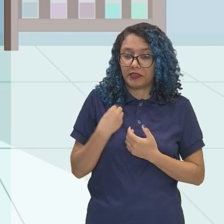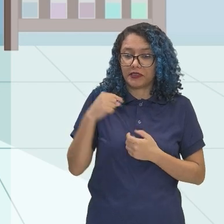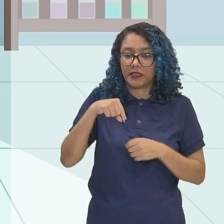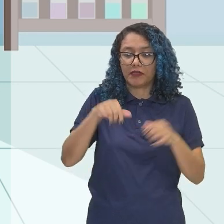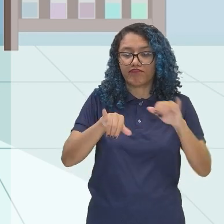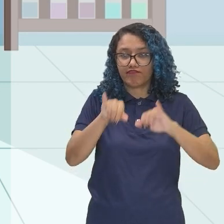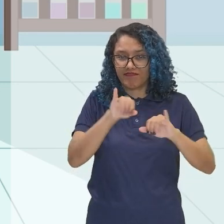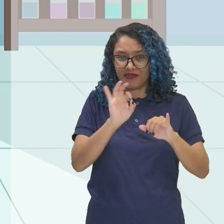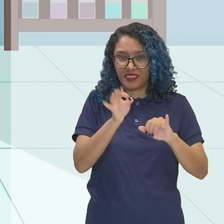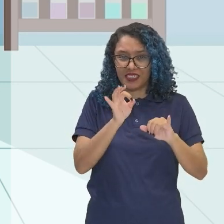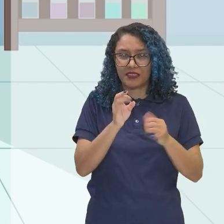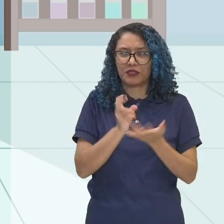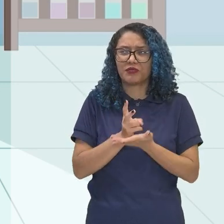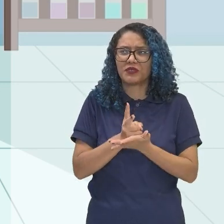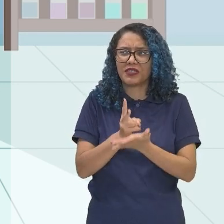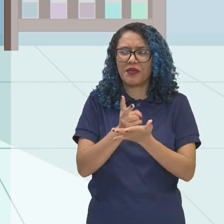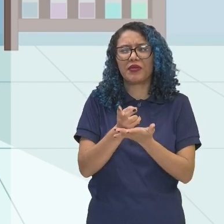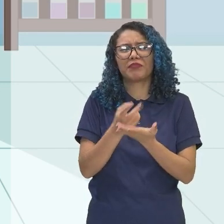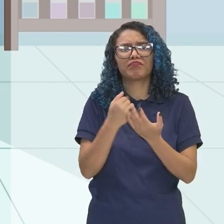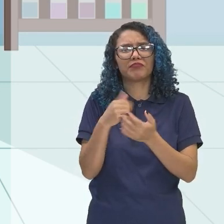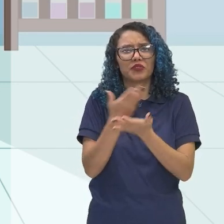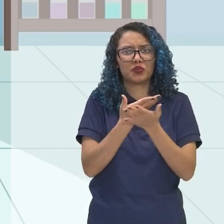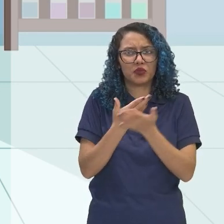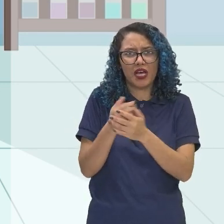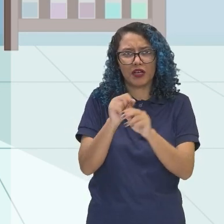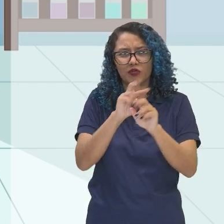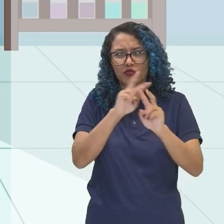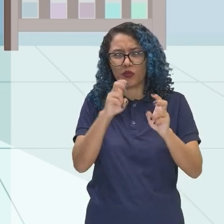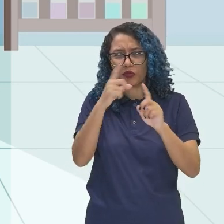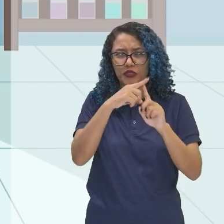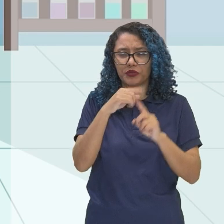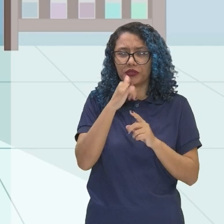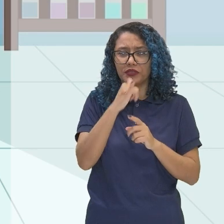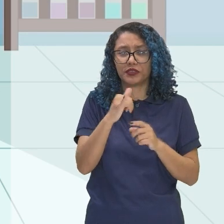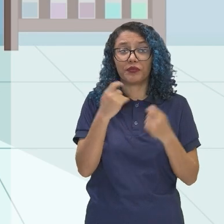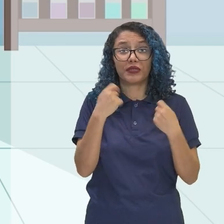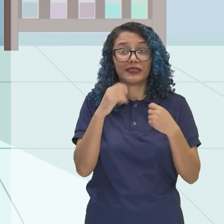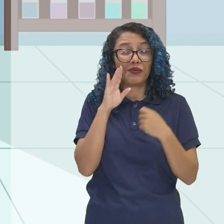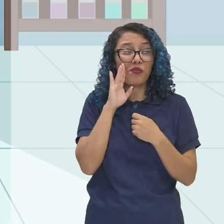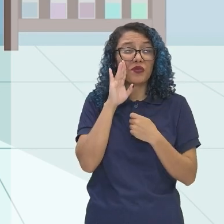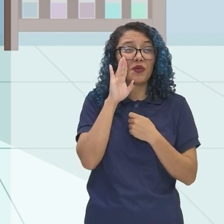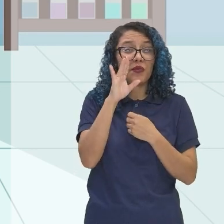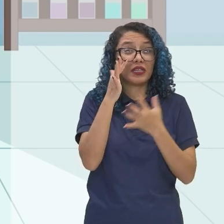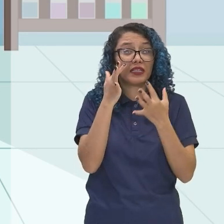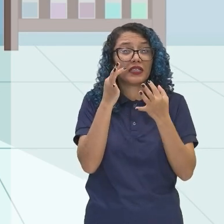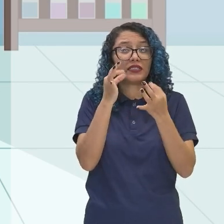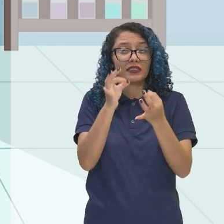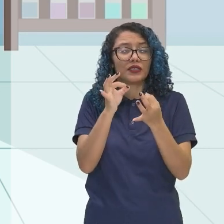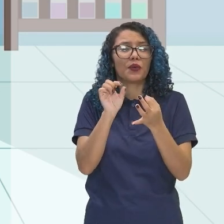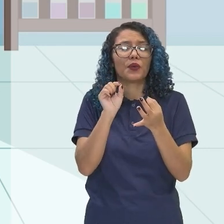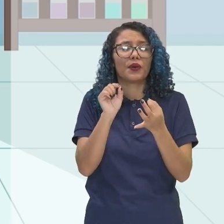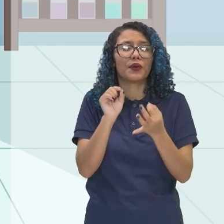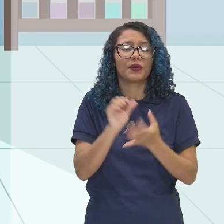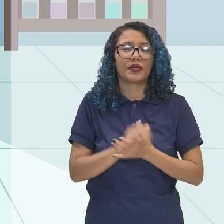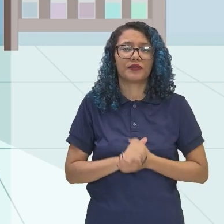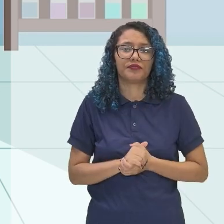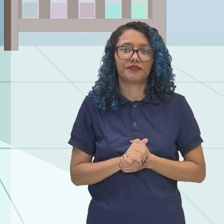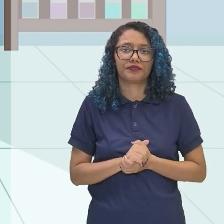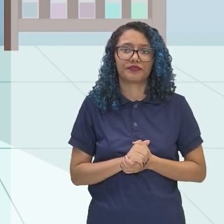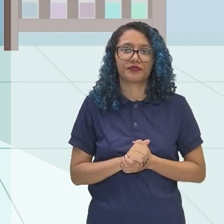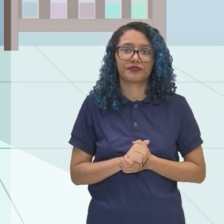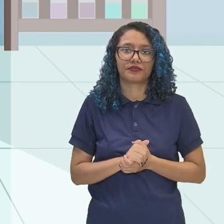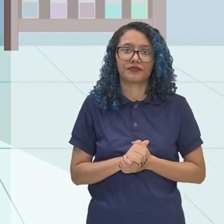das modalidades de energia, nós temos que observar principalmente o que nós estamos falando aqui, que é